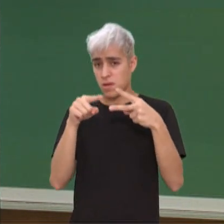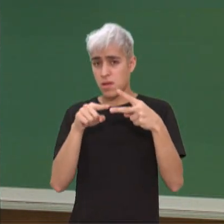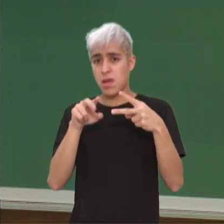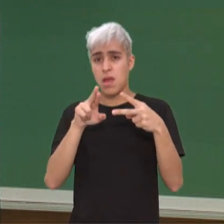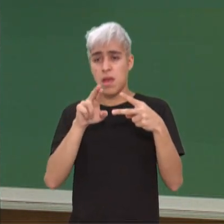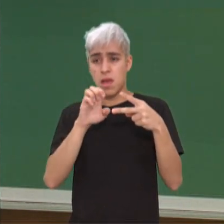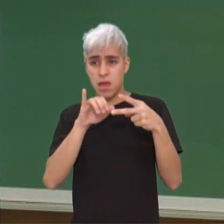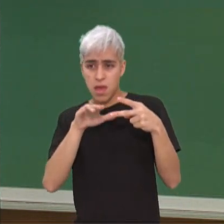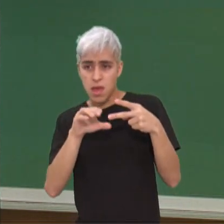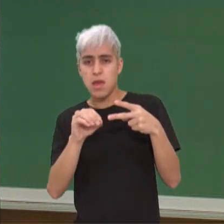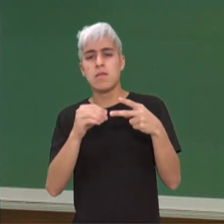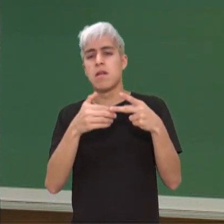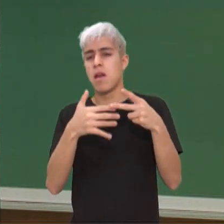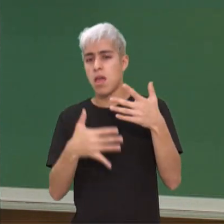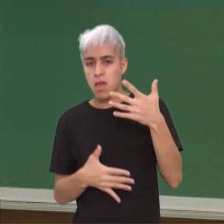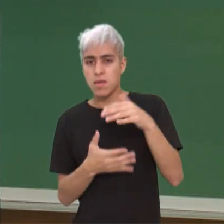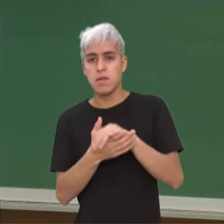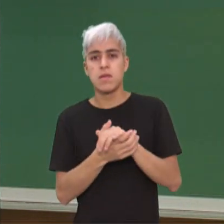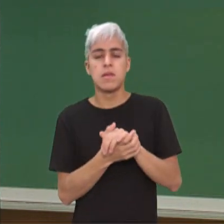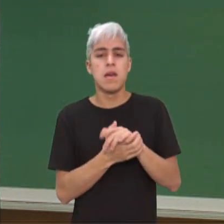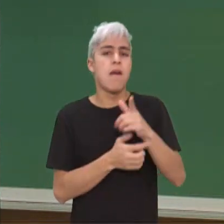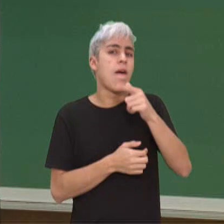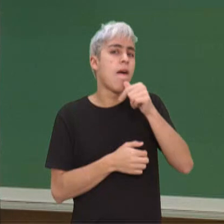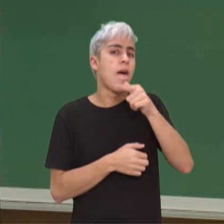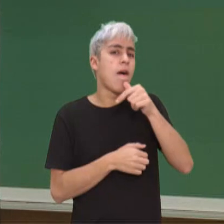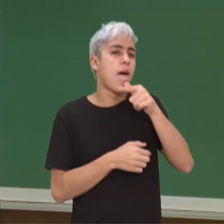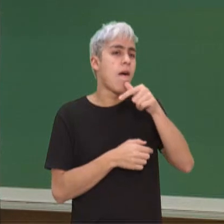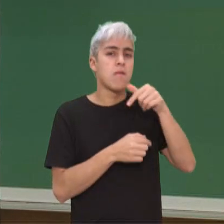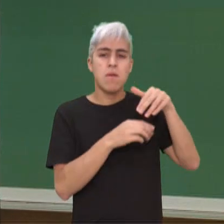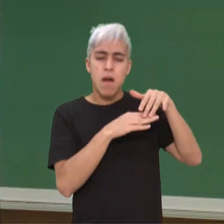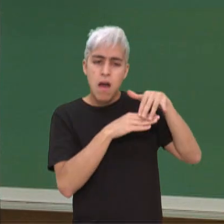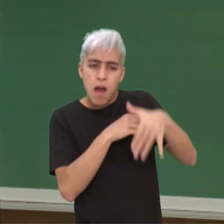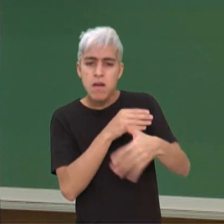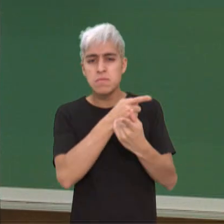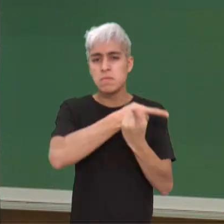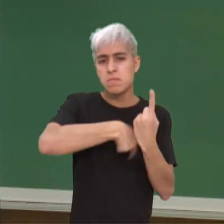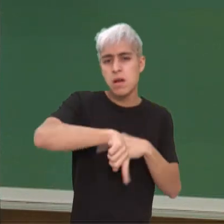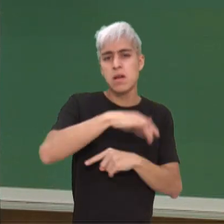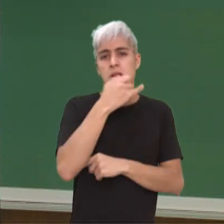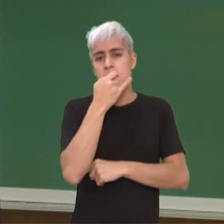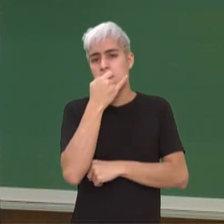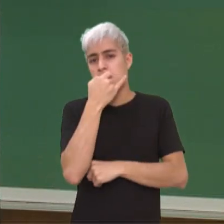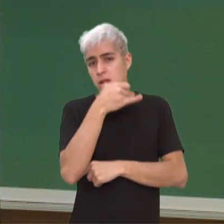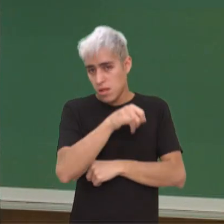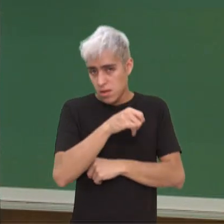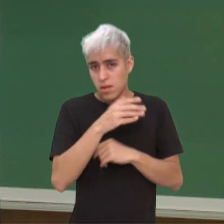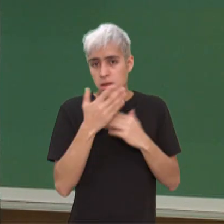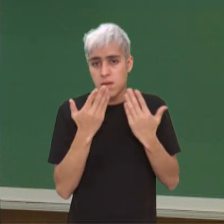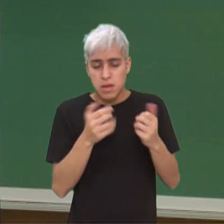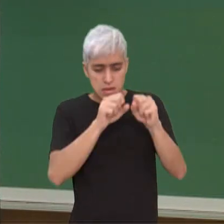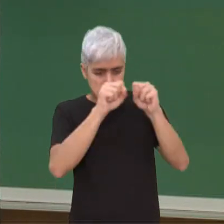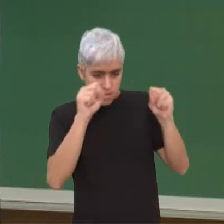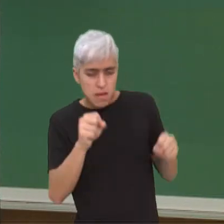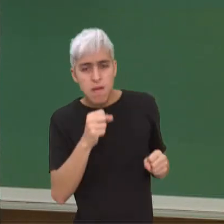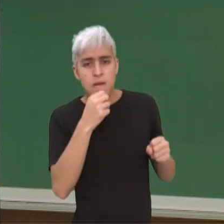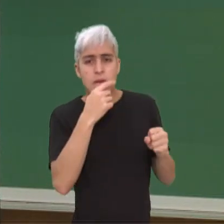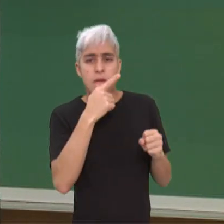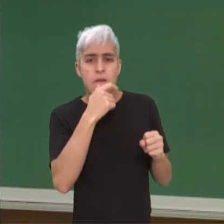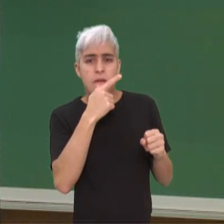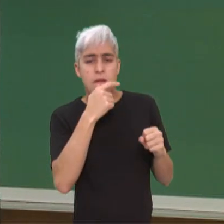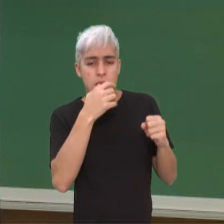assim por diante. A hidrelétrica, sistema hidráulico, né? O sistema